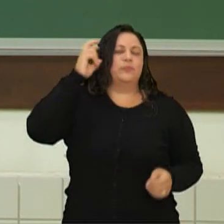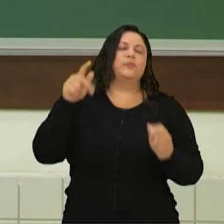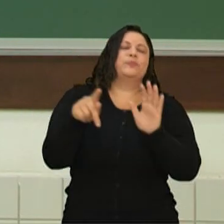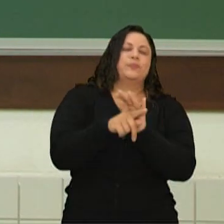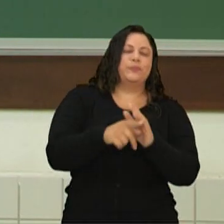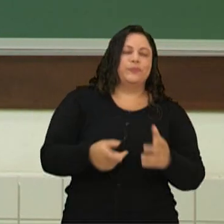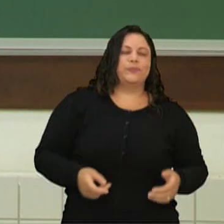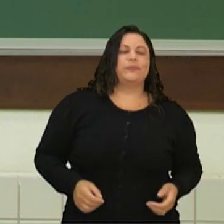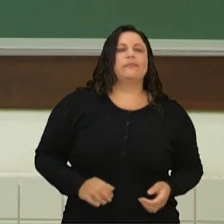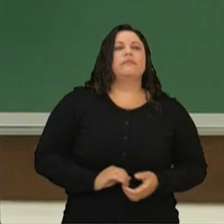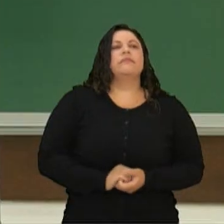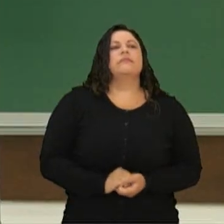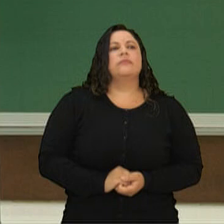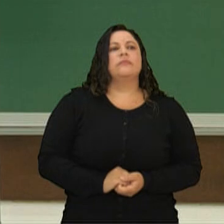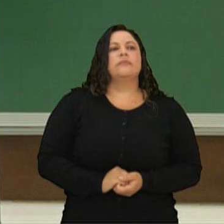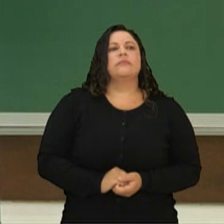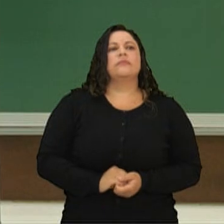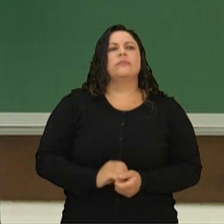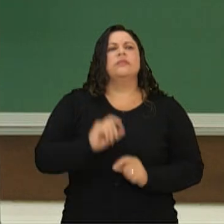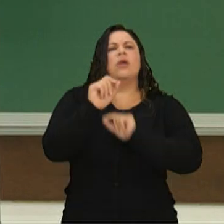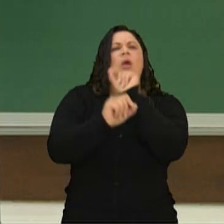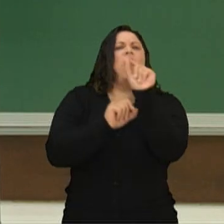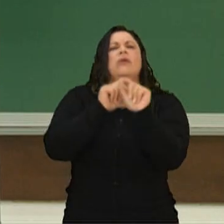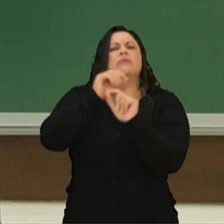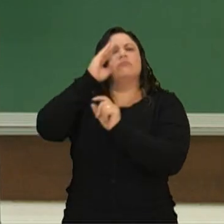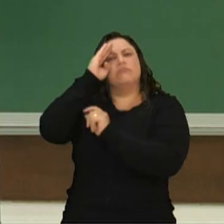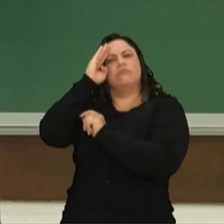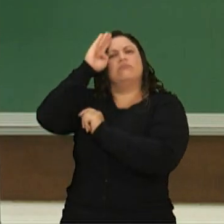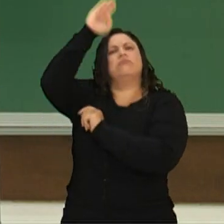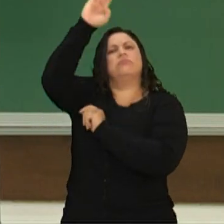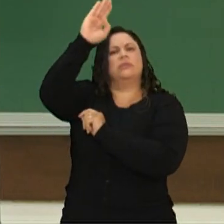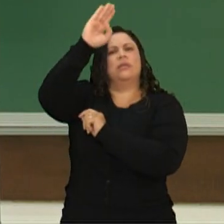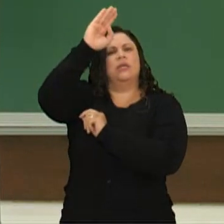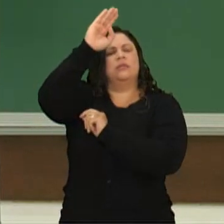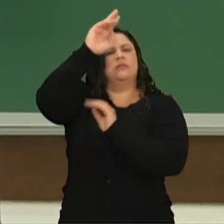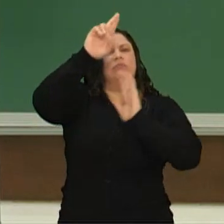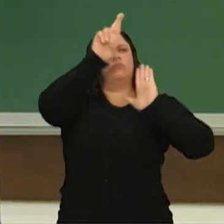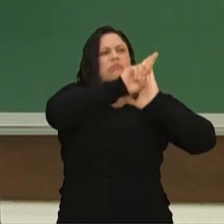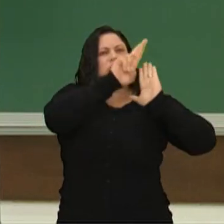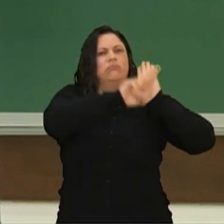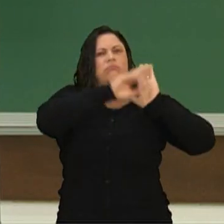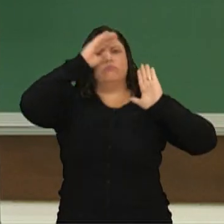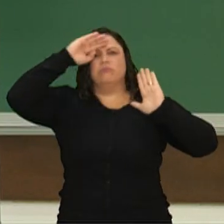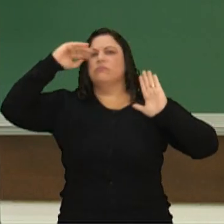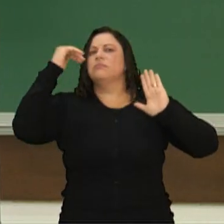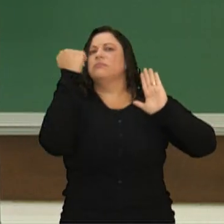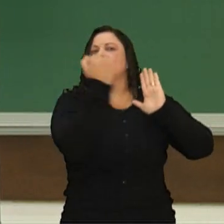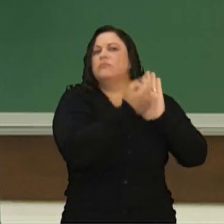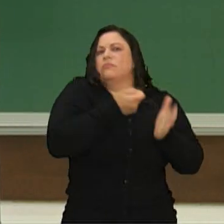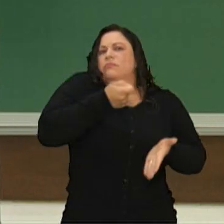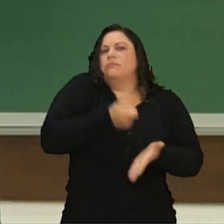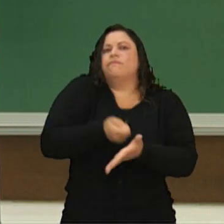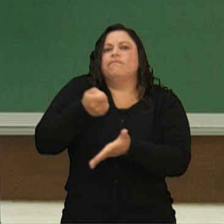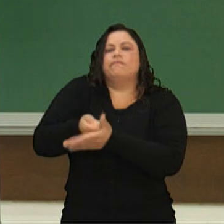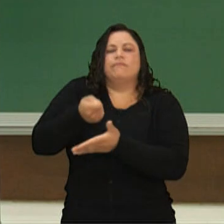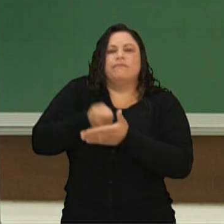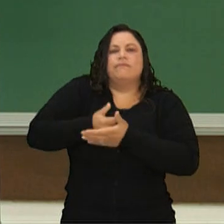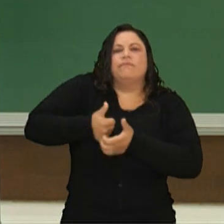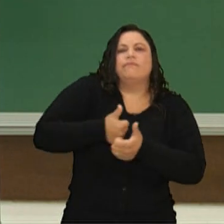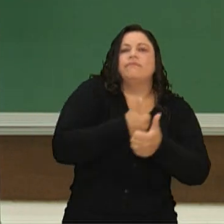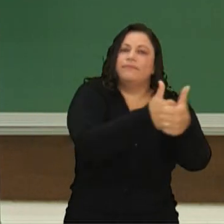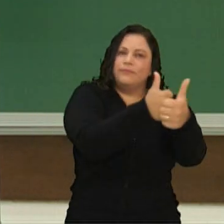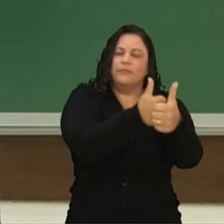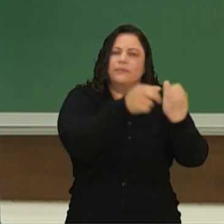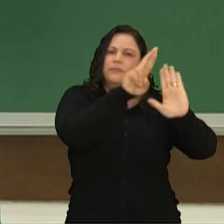Quais são as principais pilares de obrigações que os muçulmanos devem ter para que possam seguir as suas